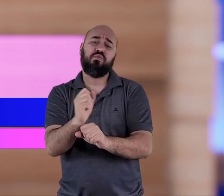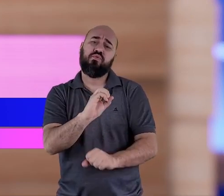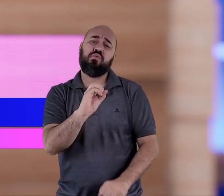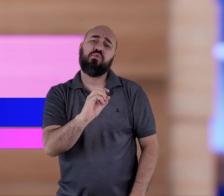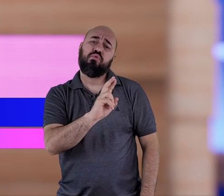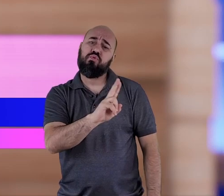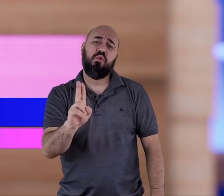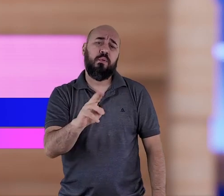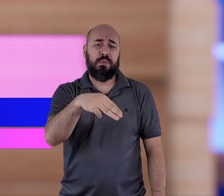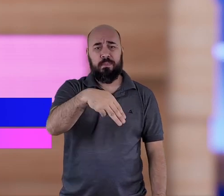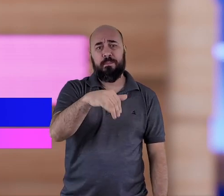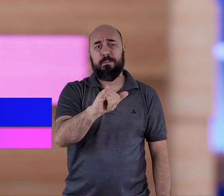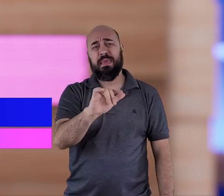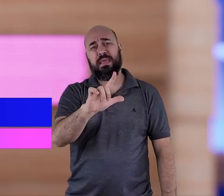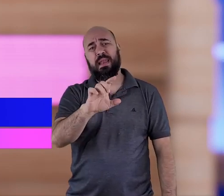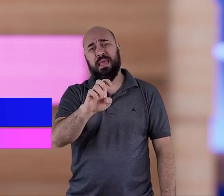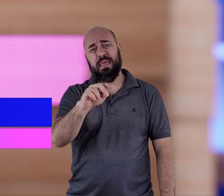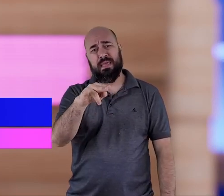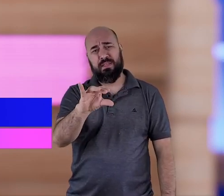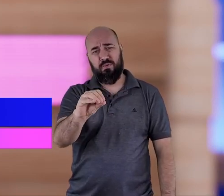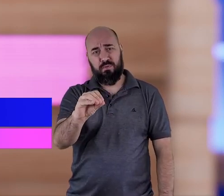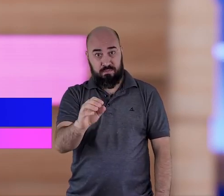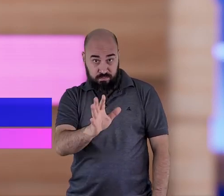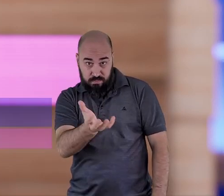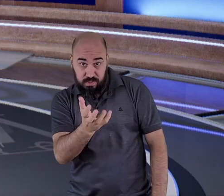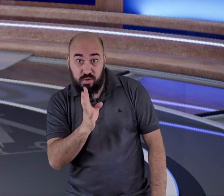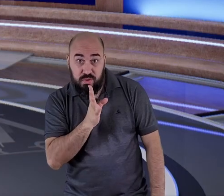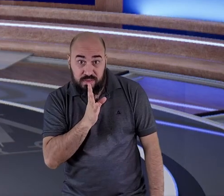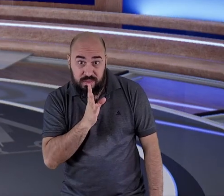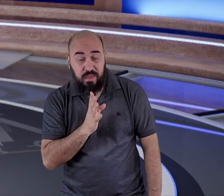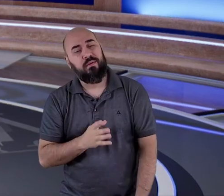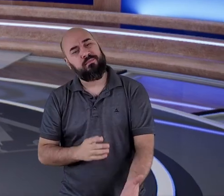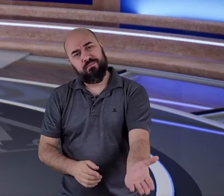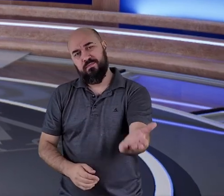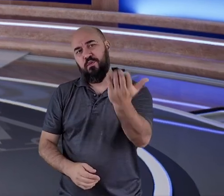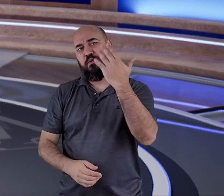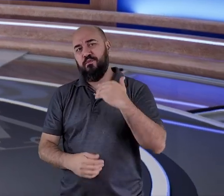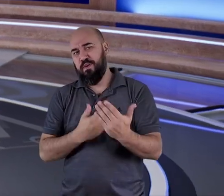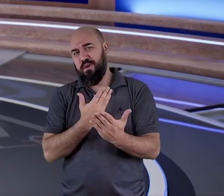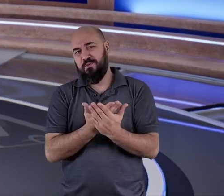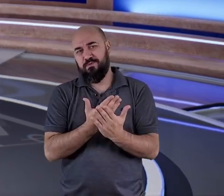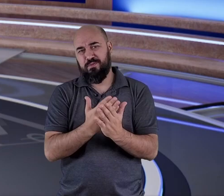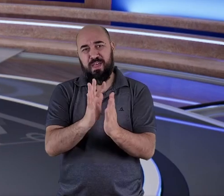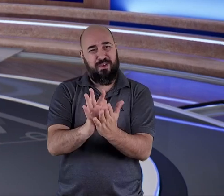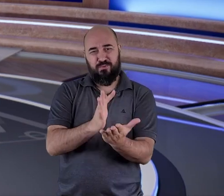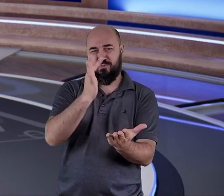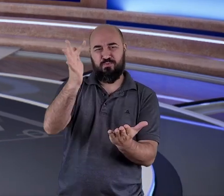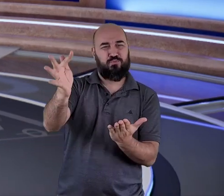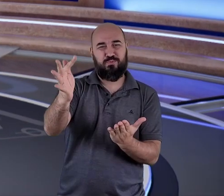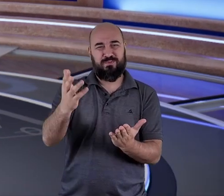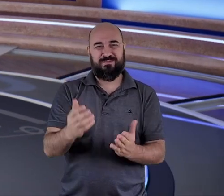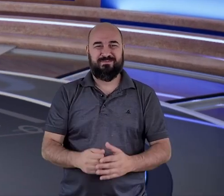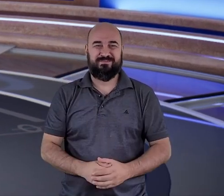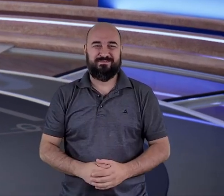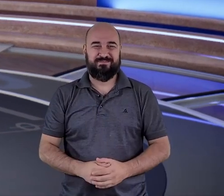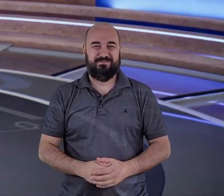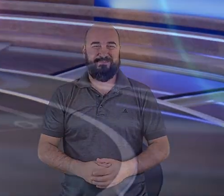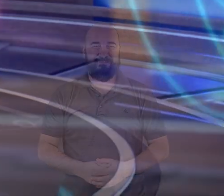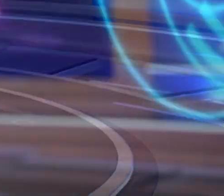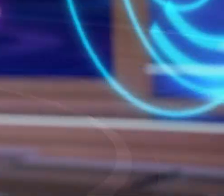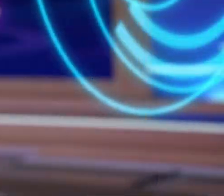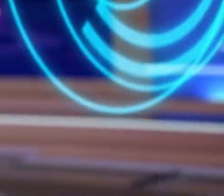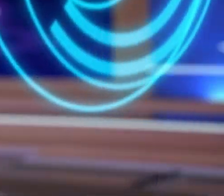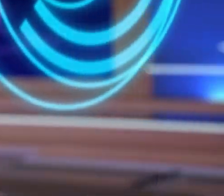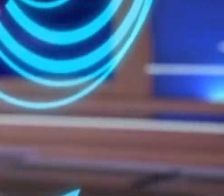milênio. Quer saber mais sobre isso? Fica comigo porque o programa A Arena do Futuro está só começando.